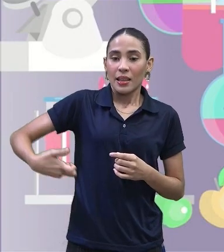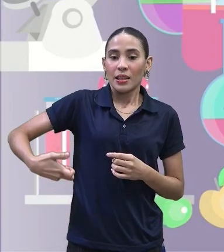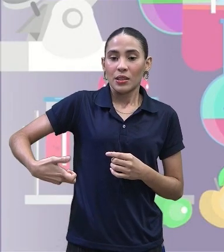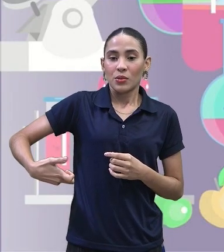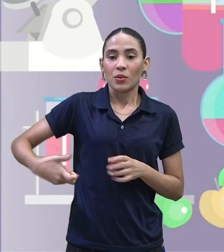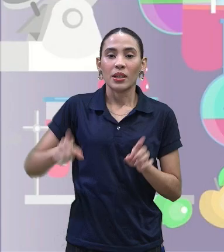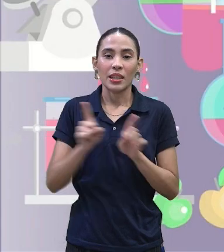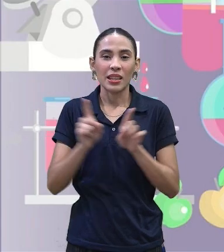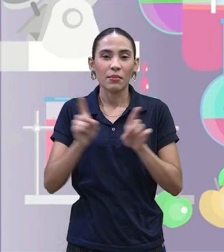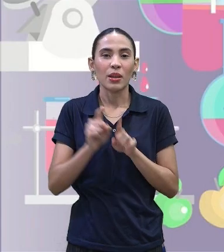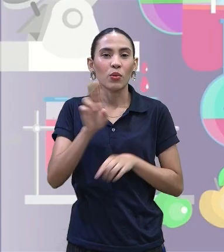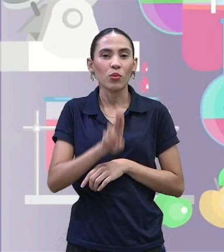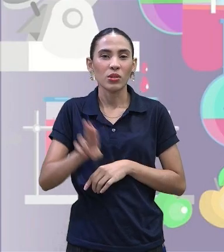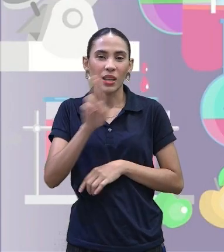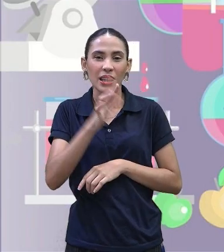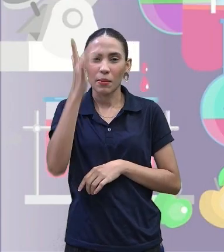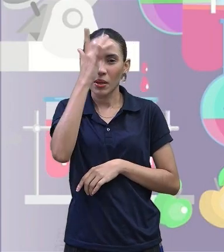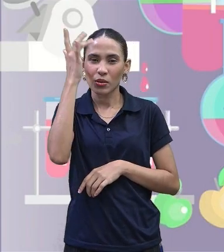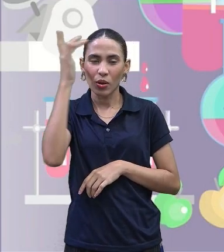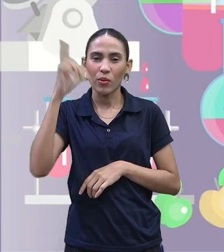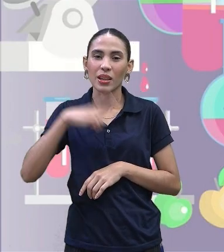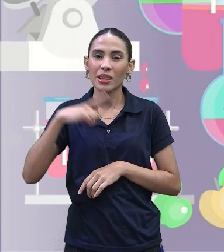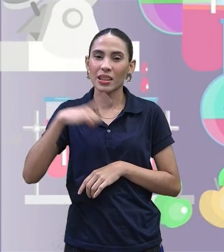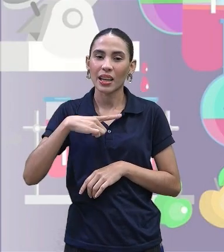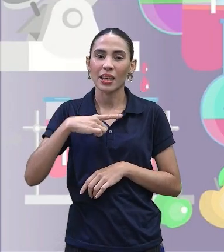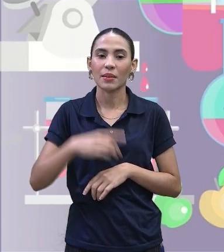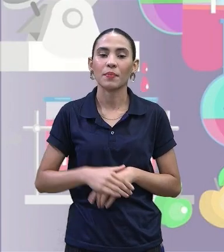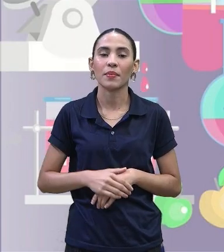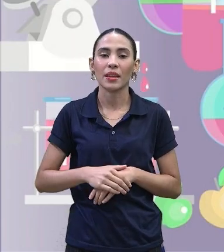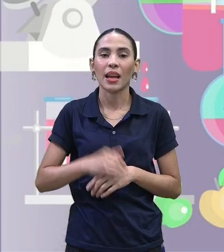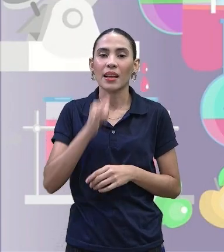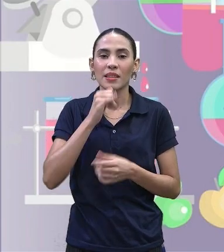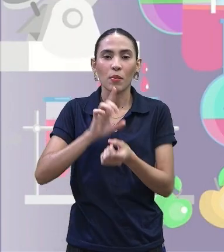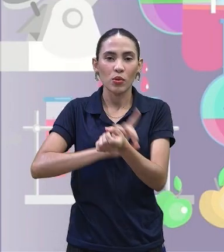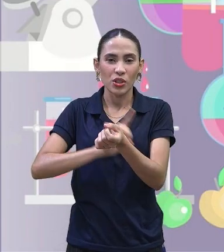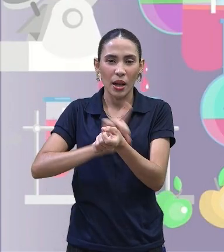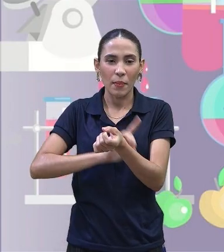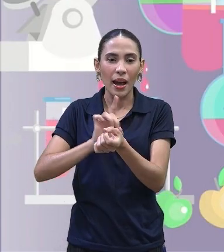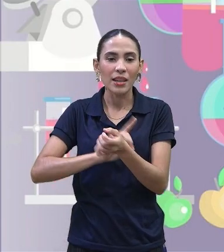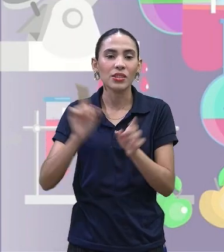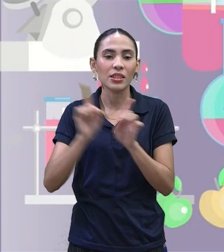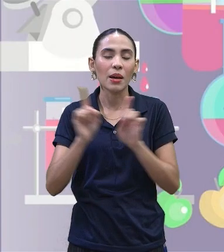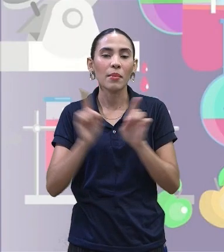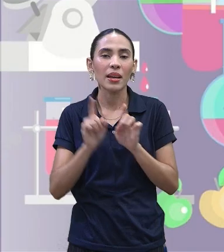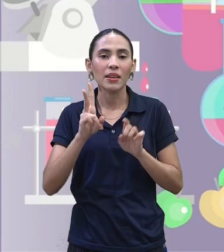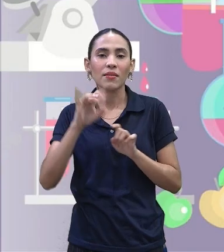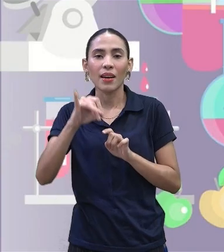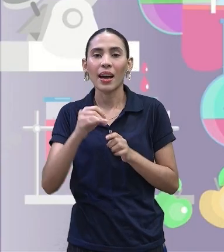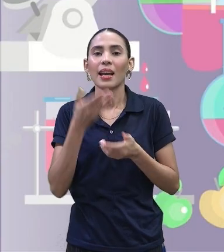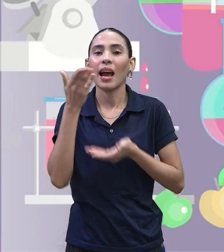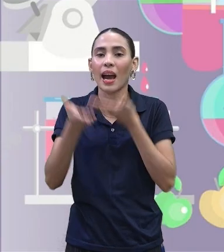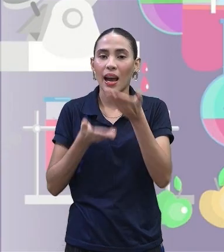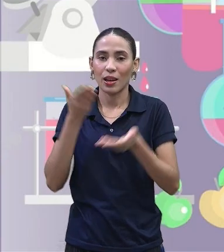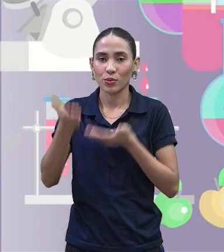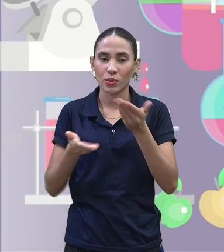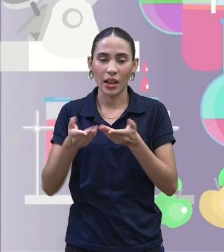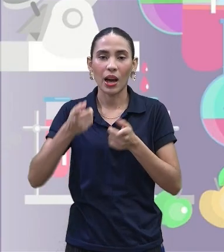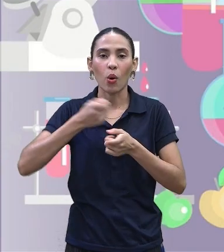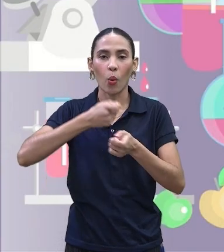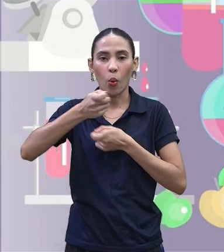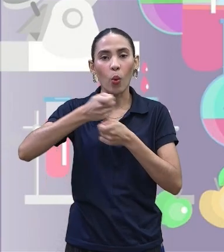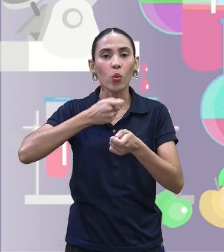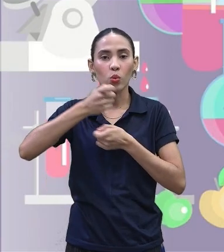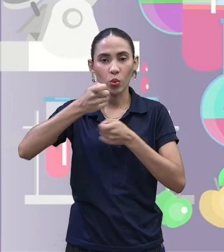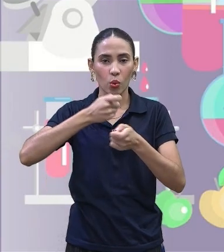por pessoas que apresentam aquela condição chamada de diabetes, e essa insulina vai auxiliar no controle,